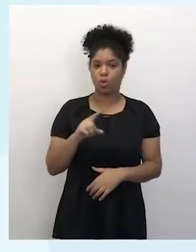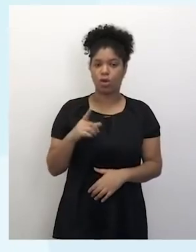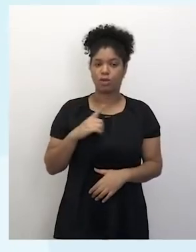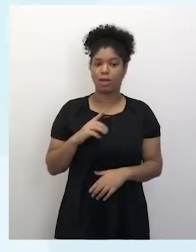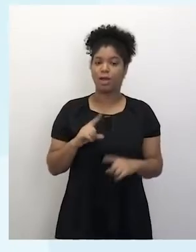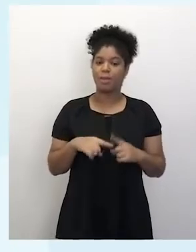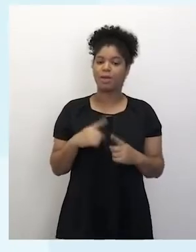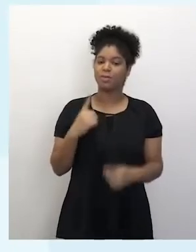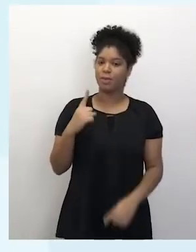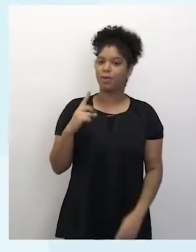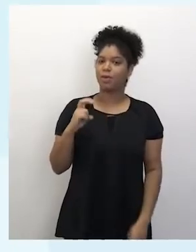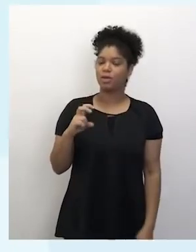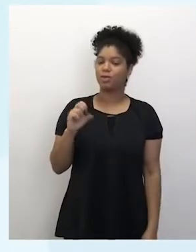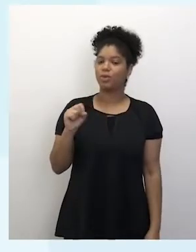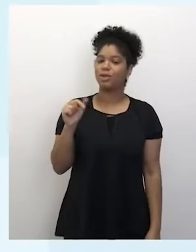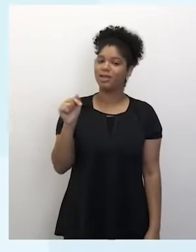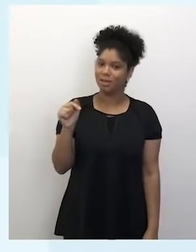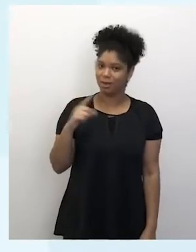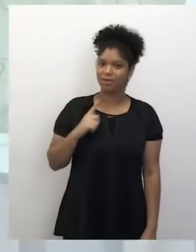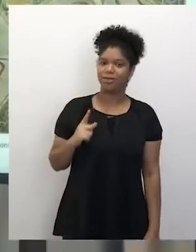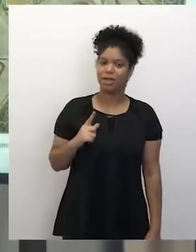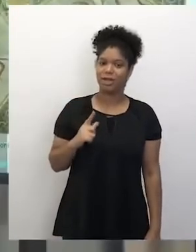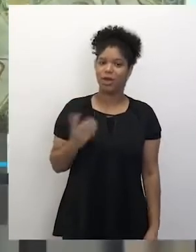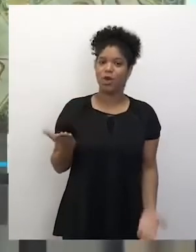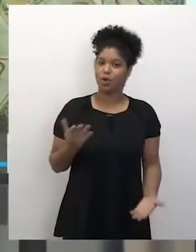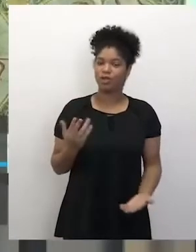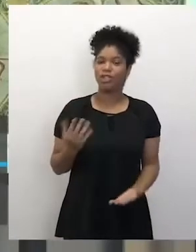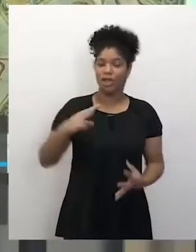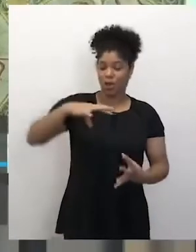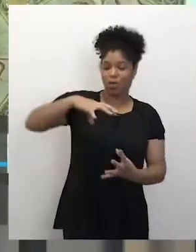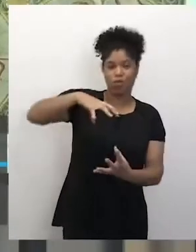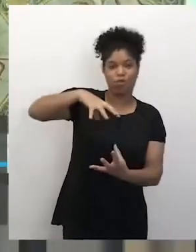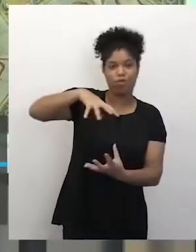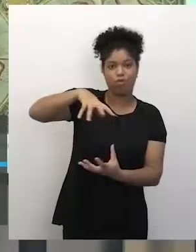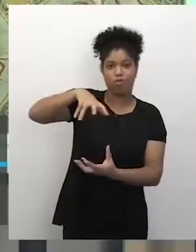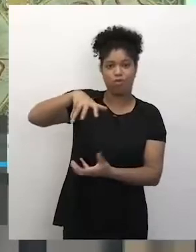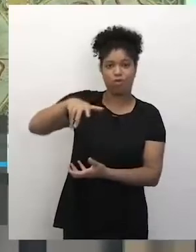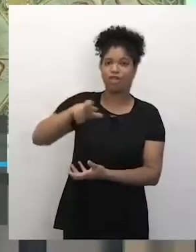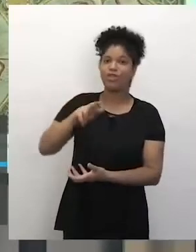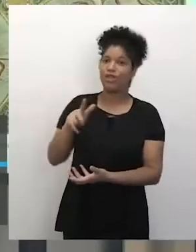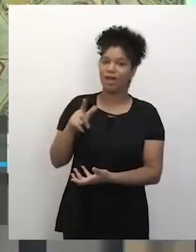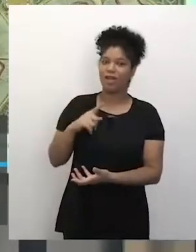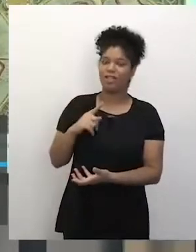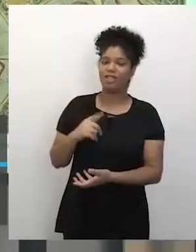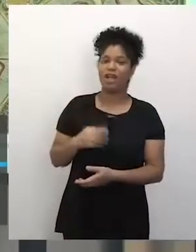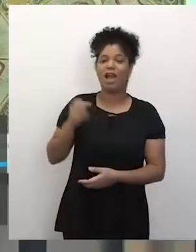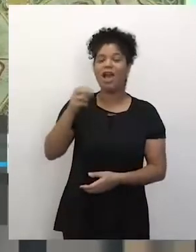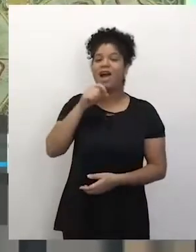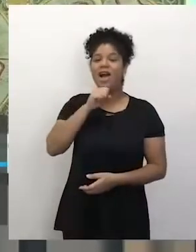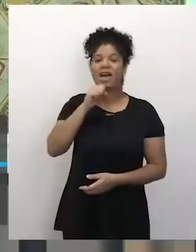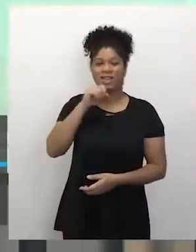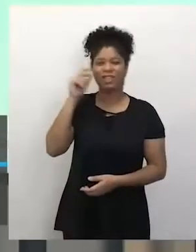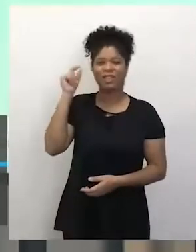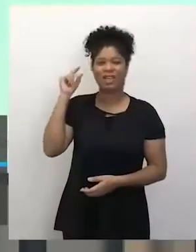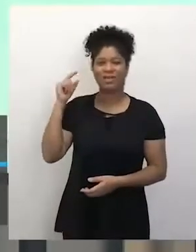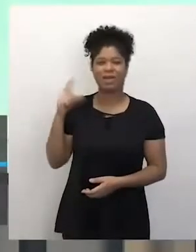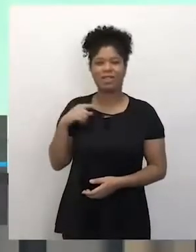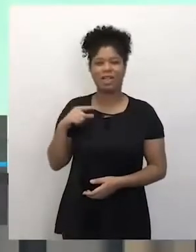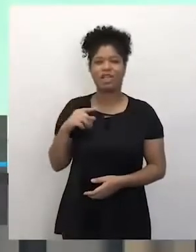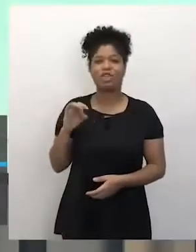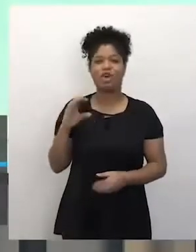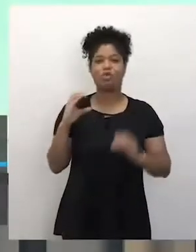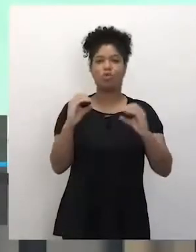de 1587, século XVI, né, o período lá das grandes navegações. Então tinha,